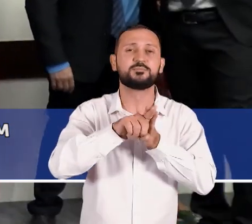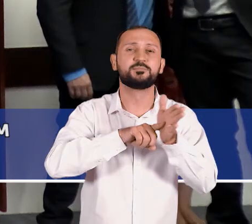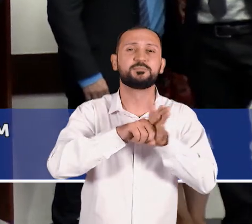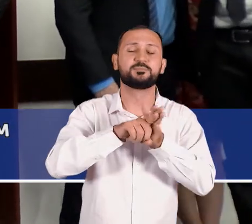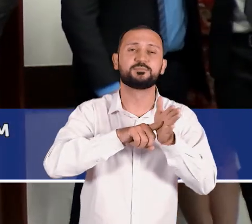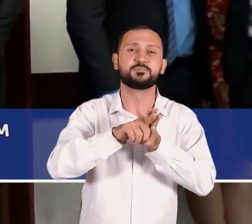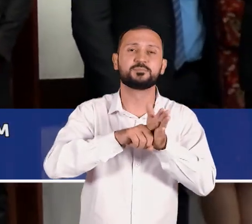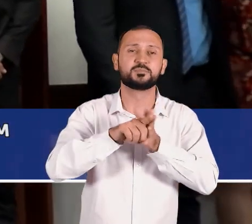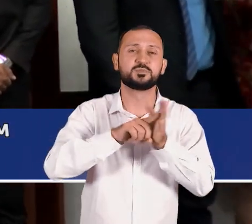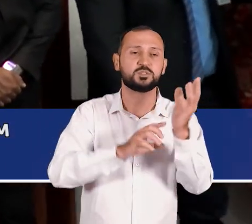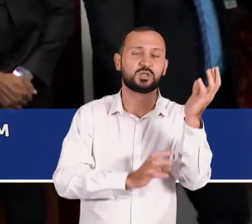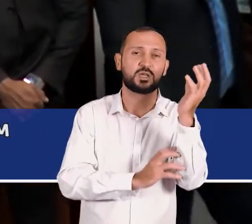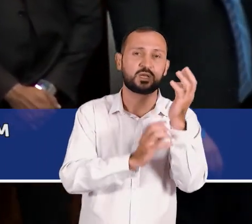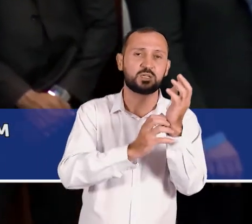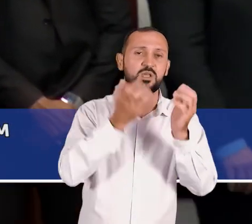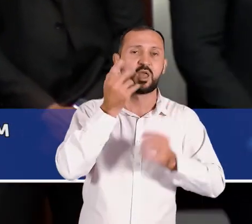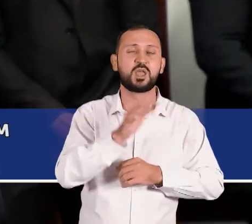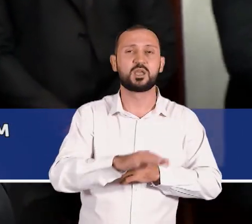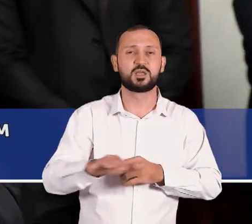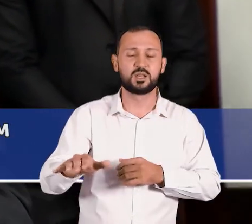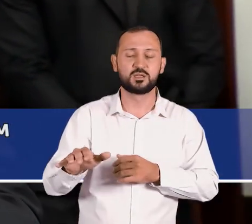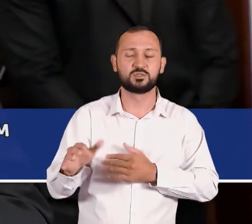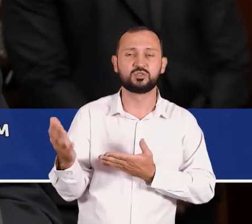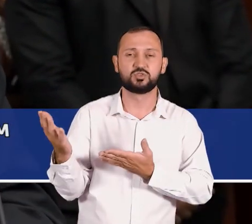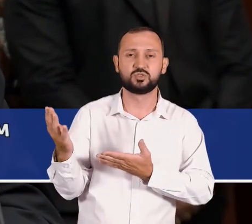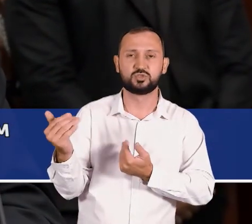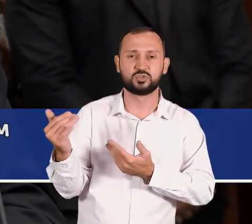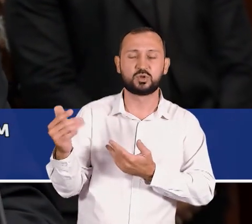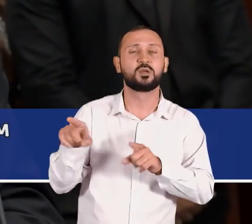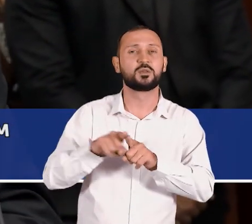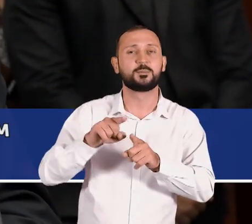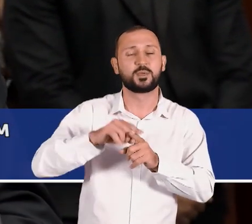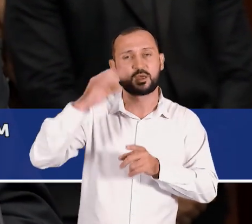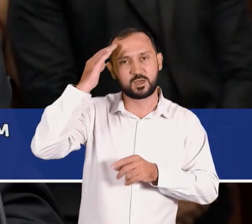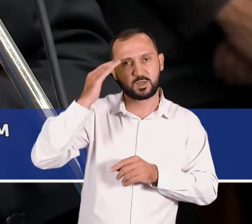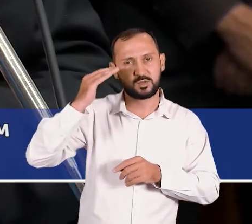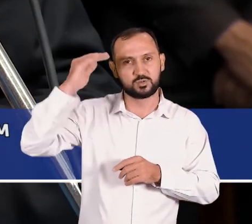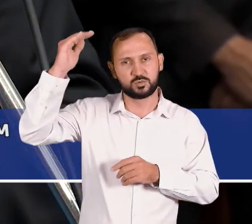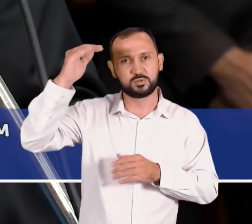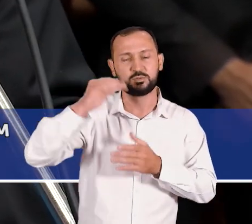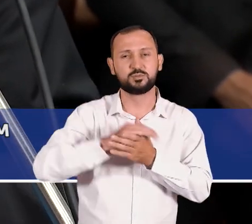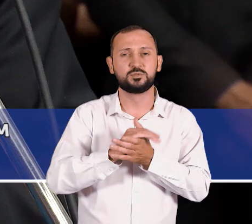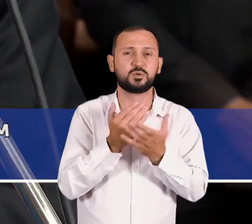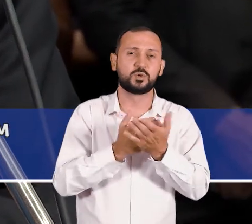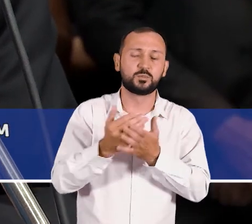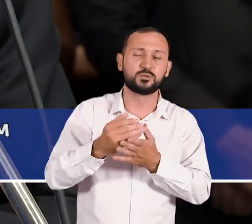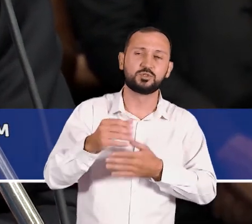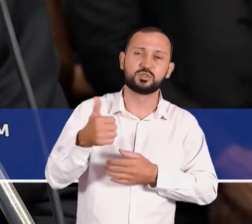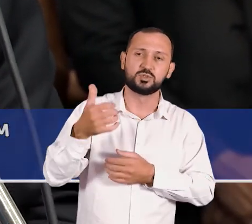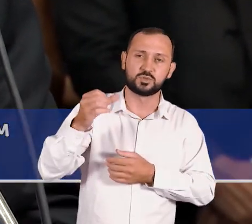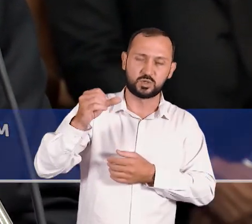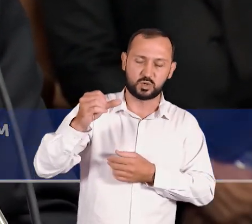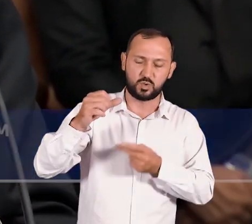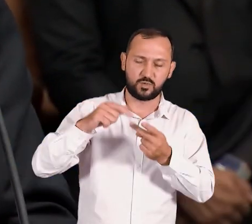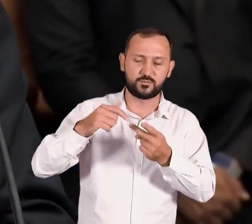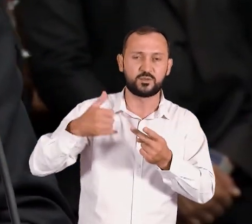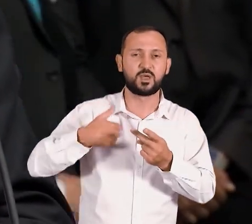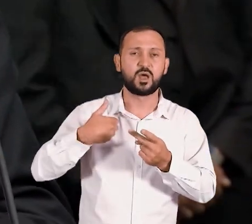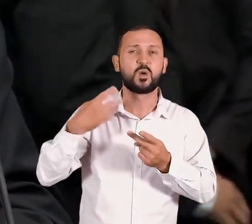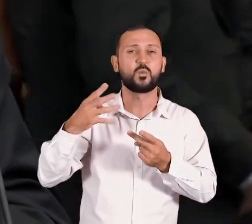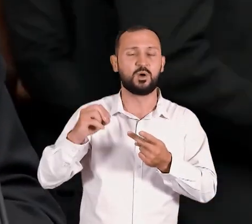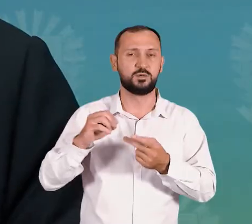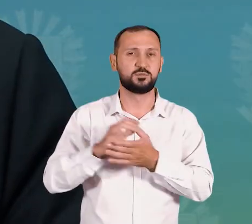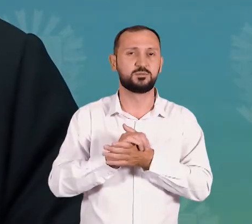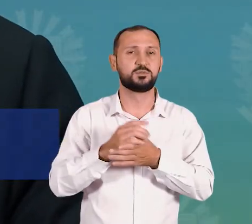de diagnóstico da suspeita de câncer em crianças, adolescentes e adultos, na fase jovem, entre 19 a